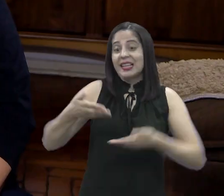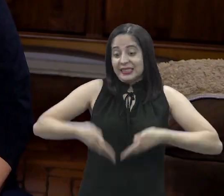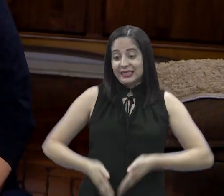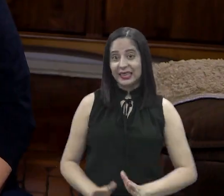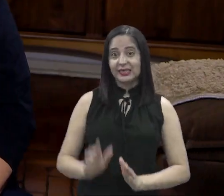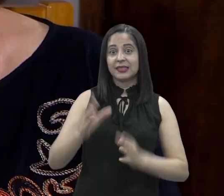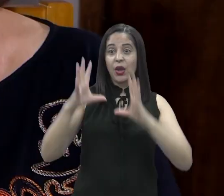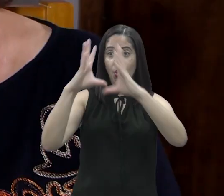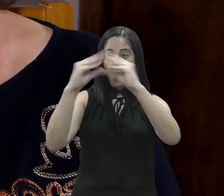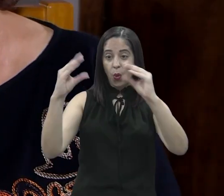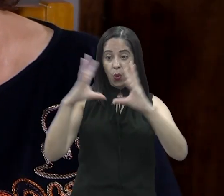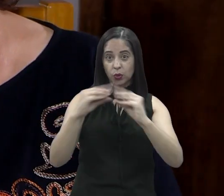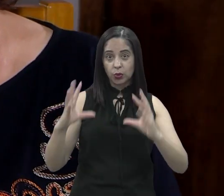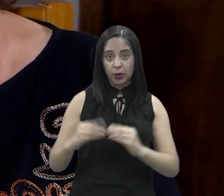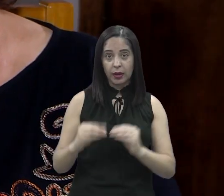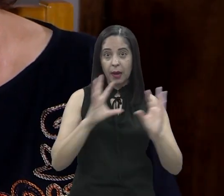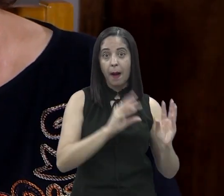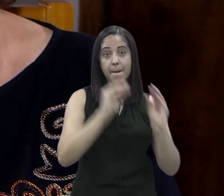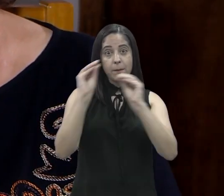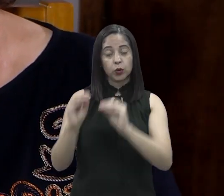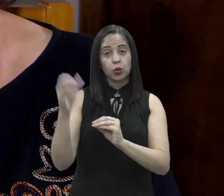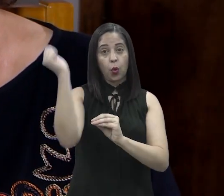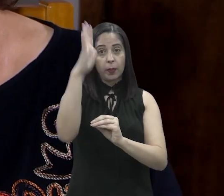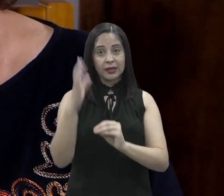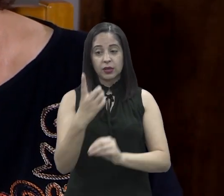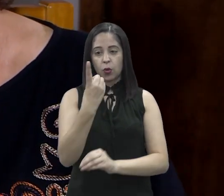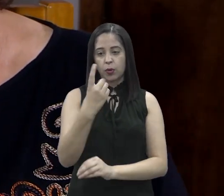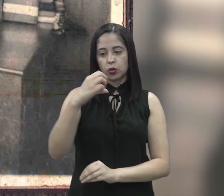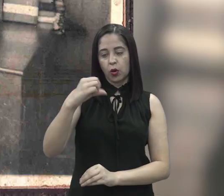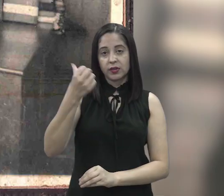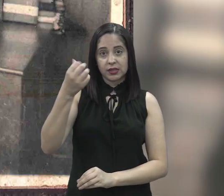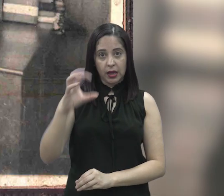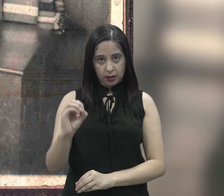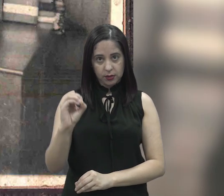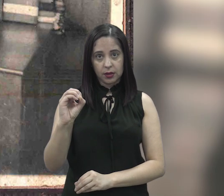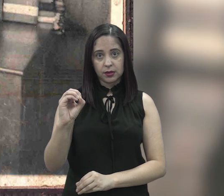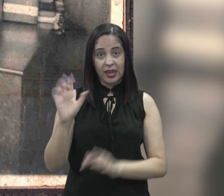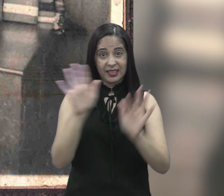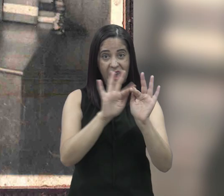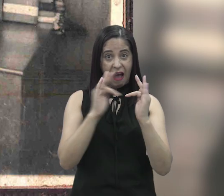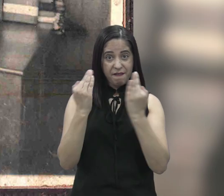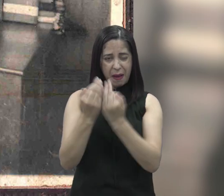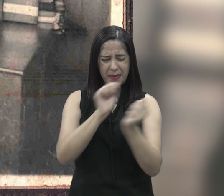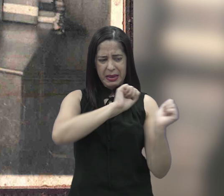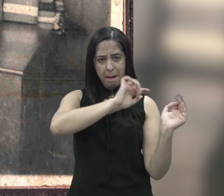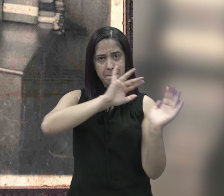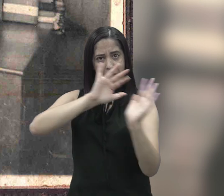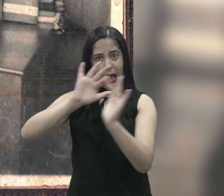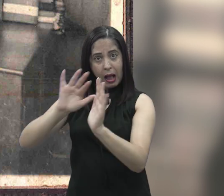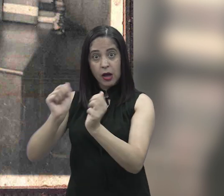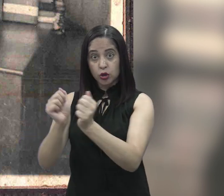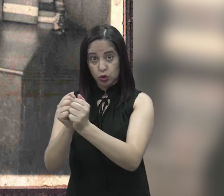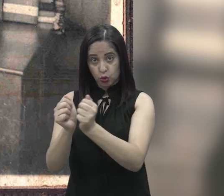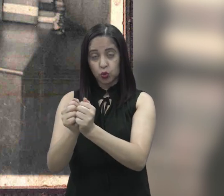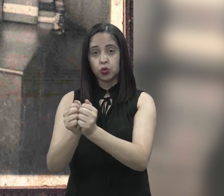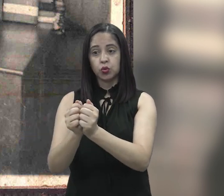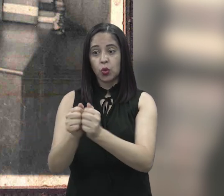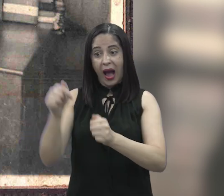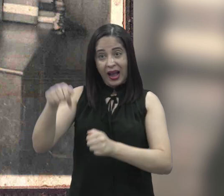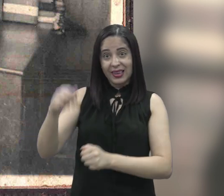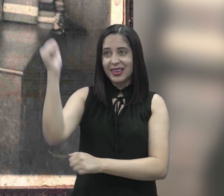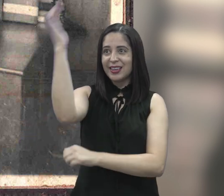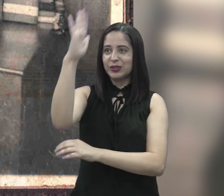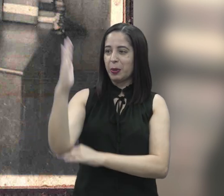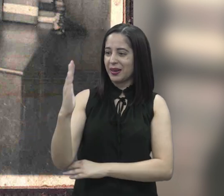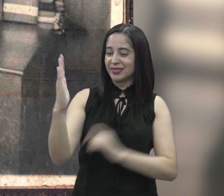no Líbano. Chegou ao Brasil na década de 60 e, na época, a família toda veio para cá. Encontraram